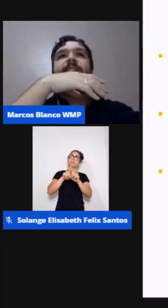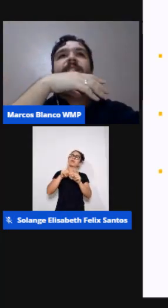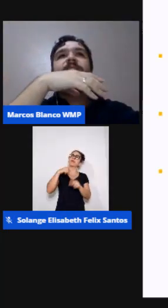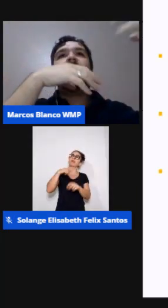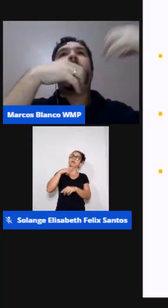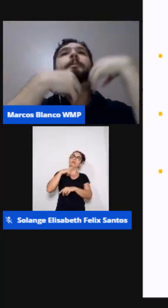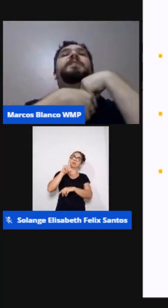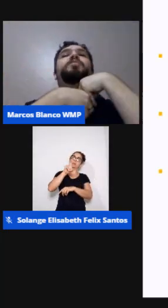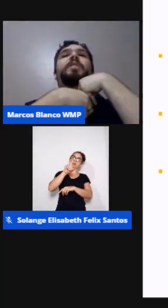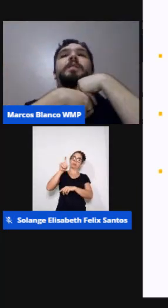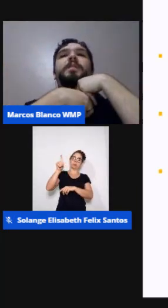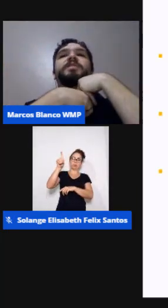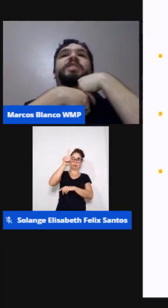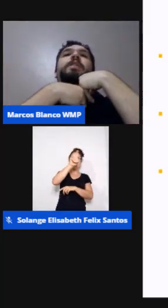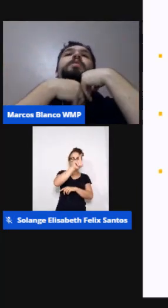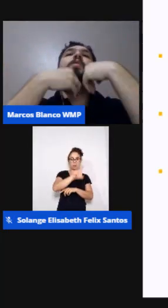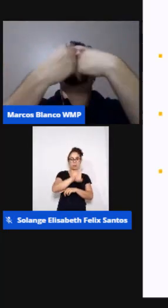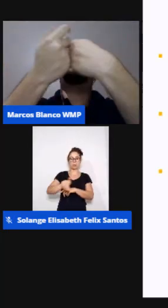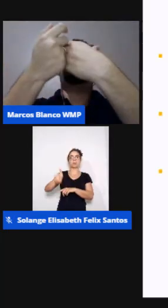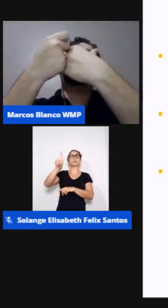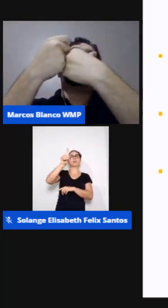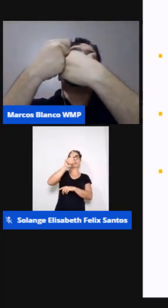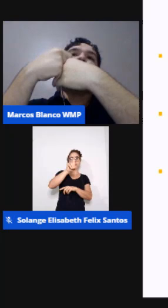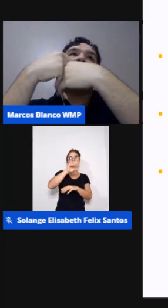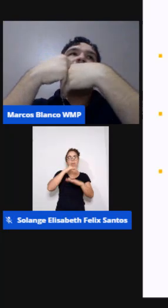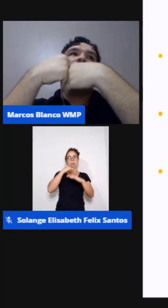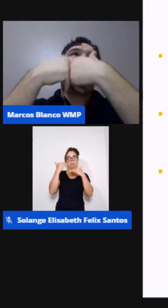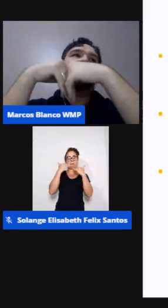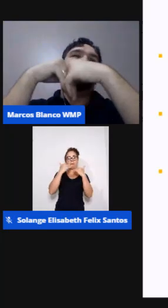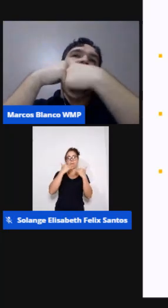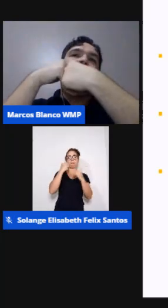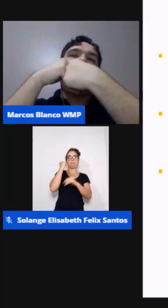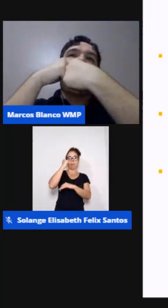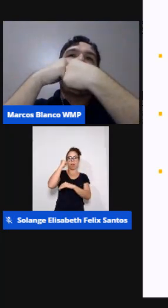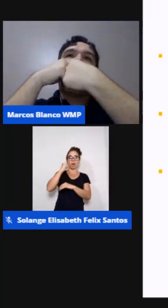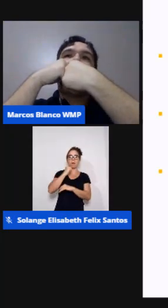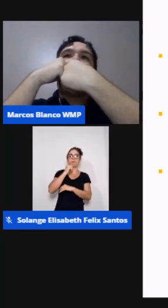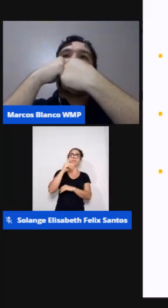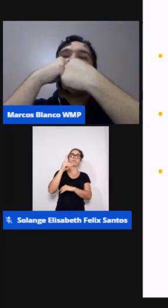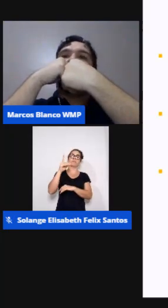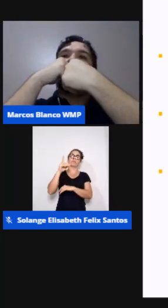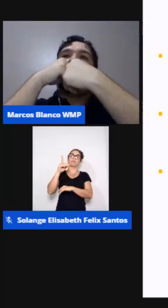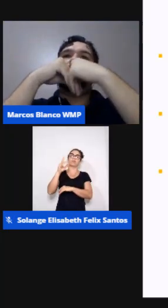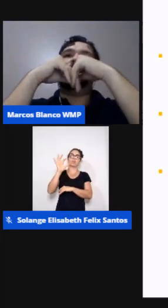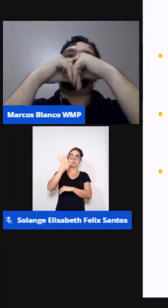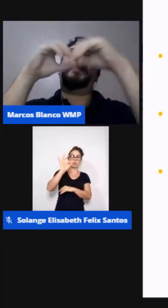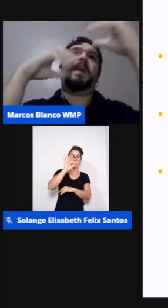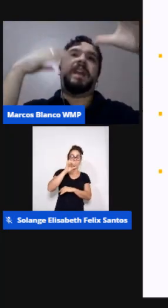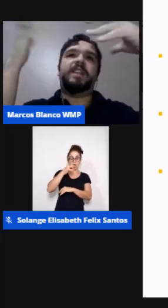casos de inseticidas. Particularmente, eu não uso inseticida na minha casa.